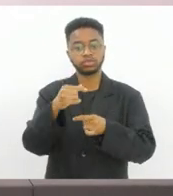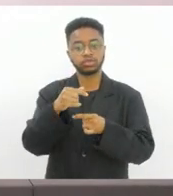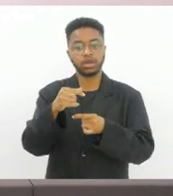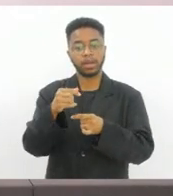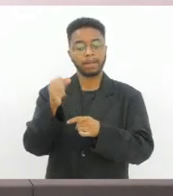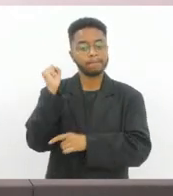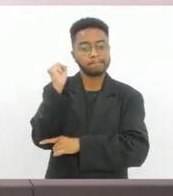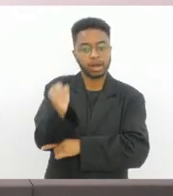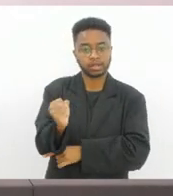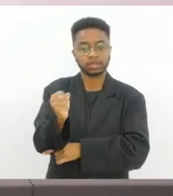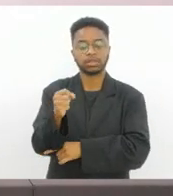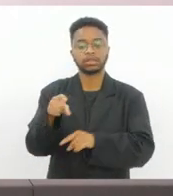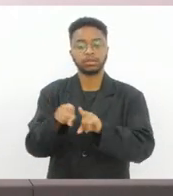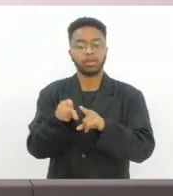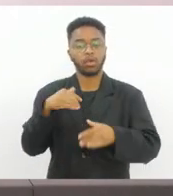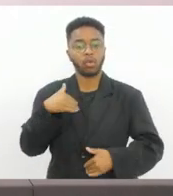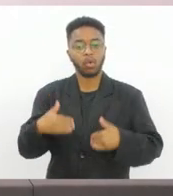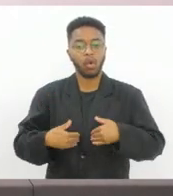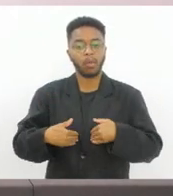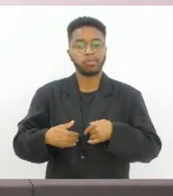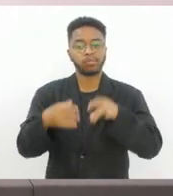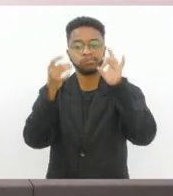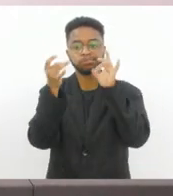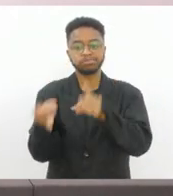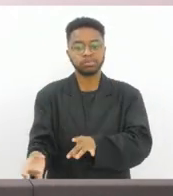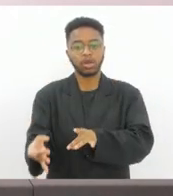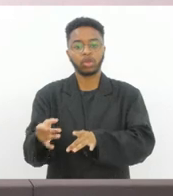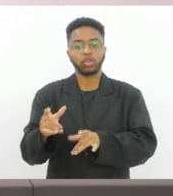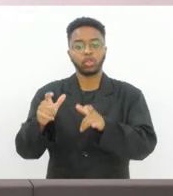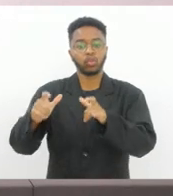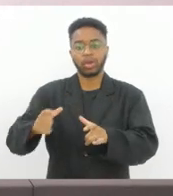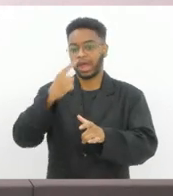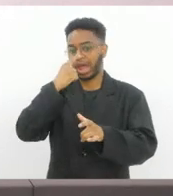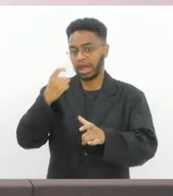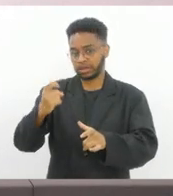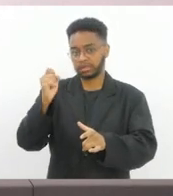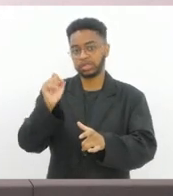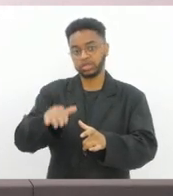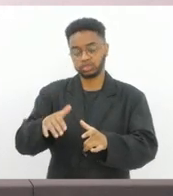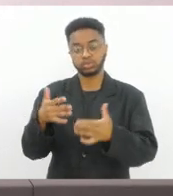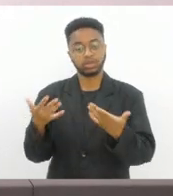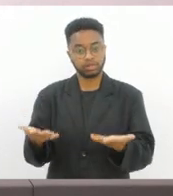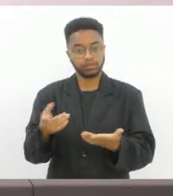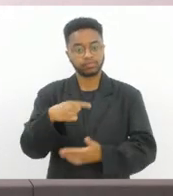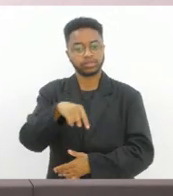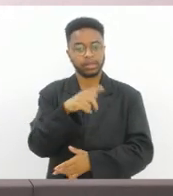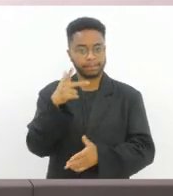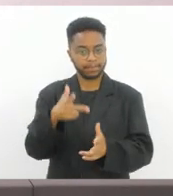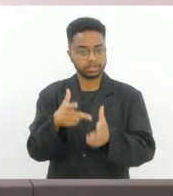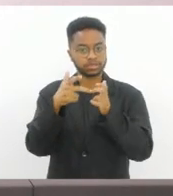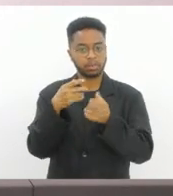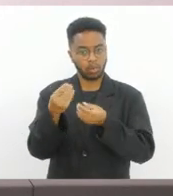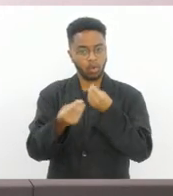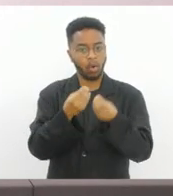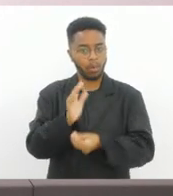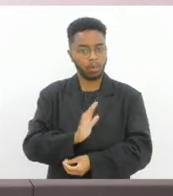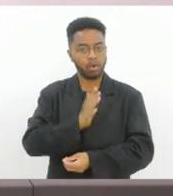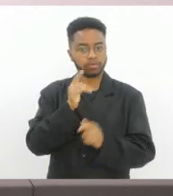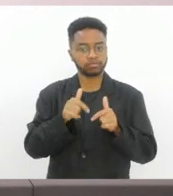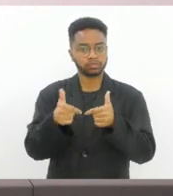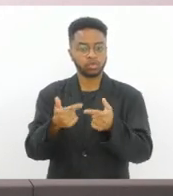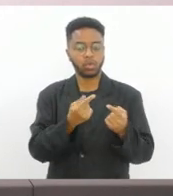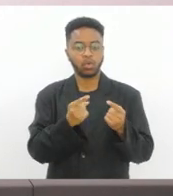jogado numa lixeira. Então, vê o tamanho da crueldade contra as nossas crianças